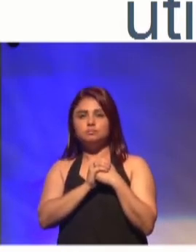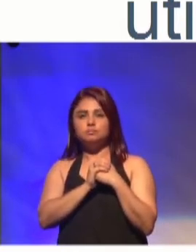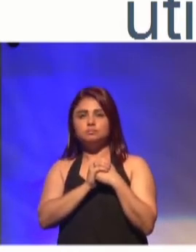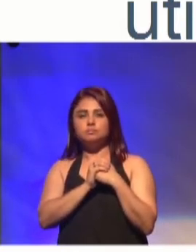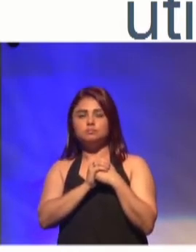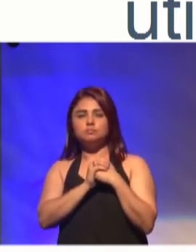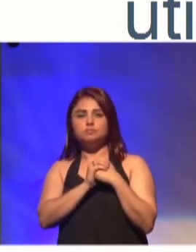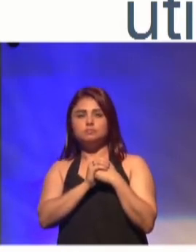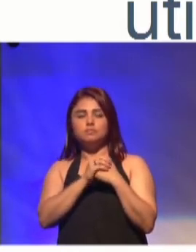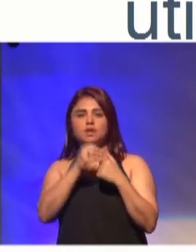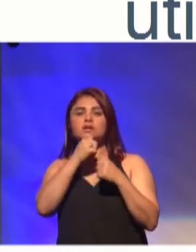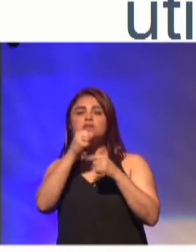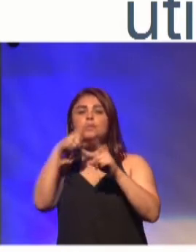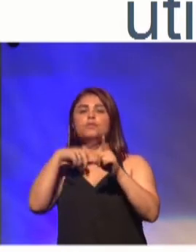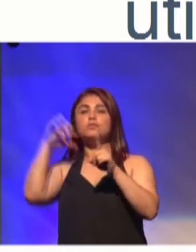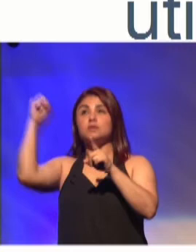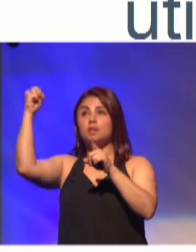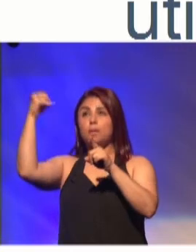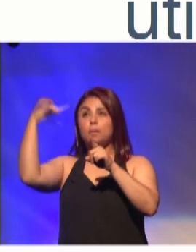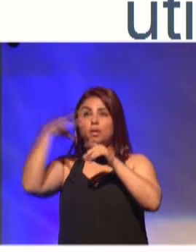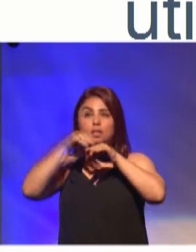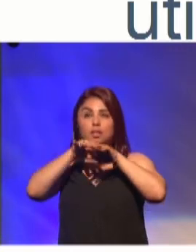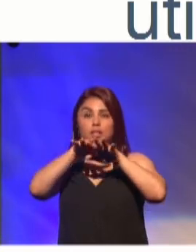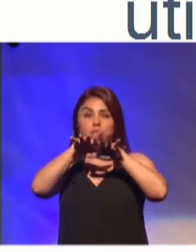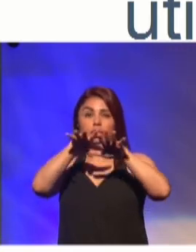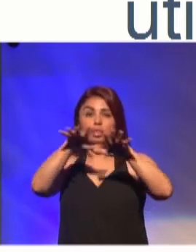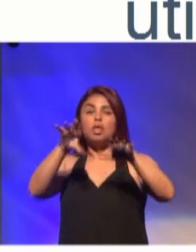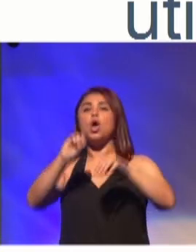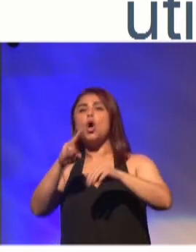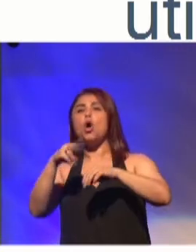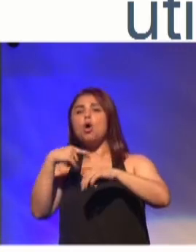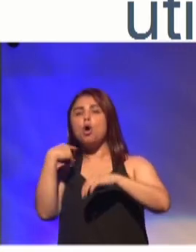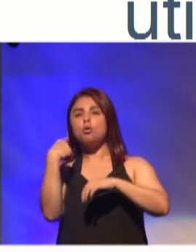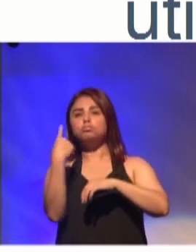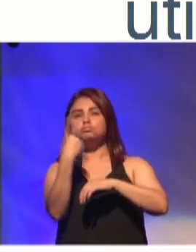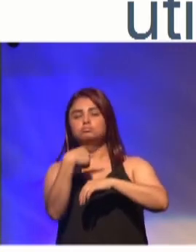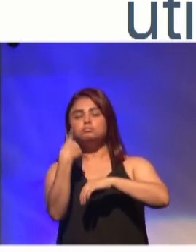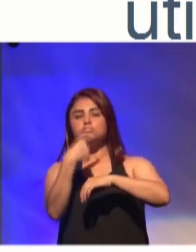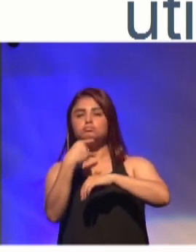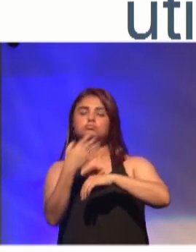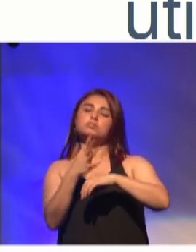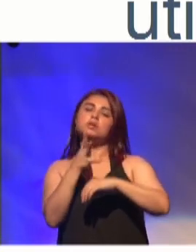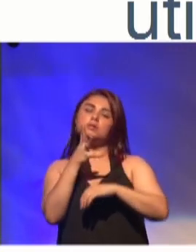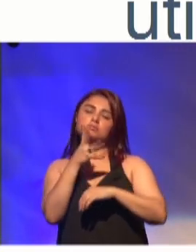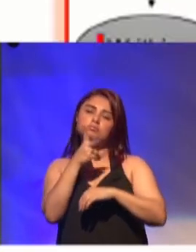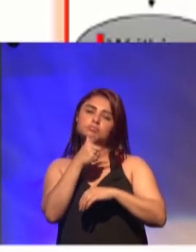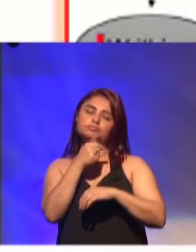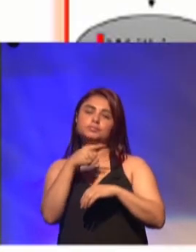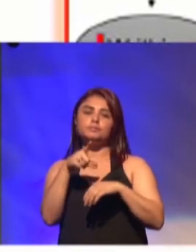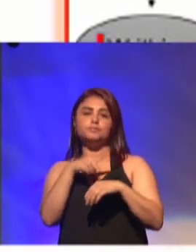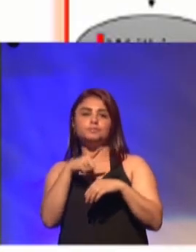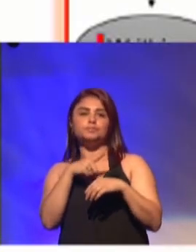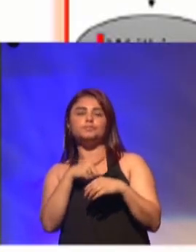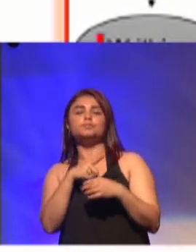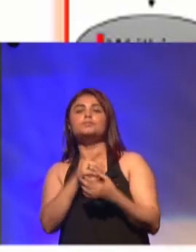uma irradiância muito grande ou um tempo muito grande. Então vai acontecer aqui e isso produz